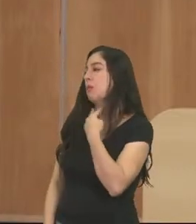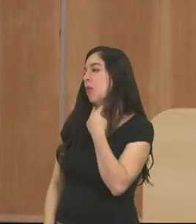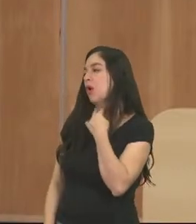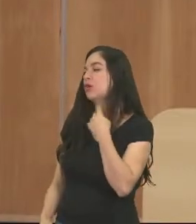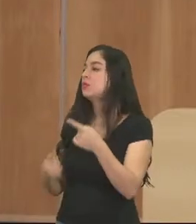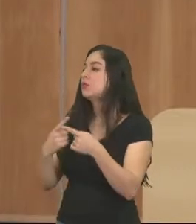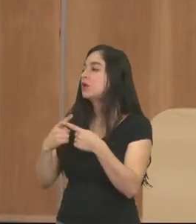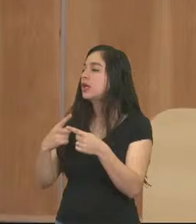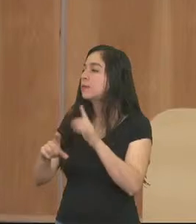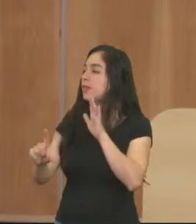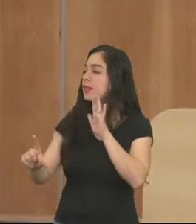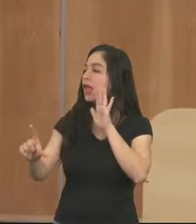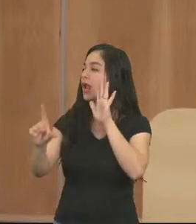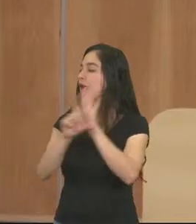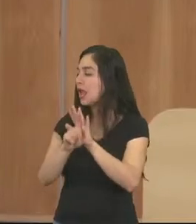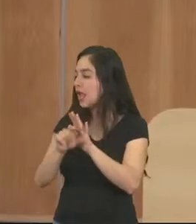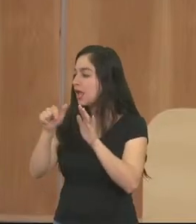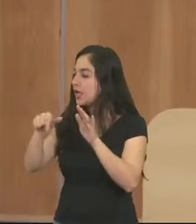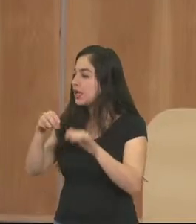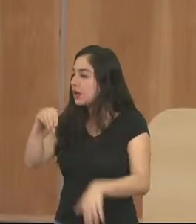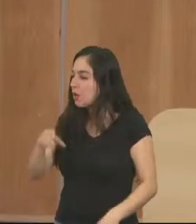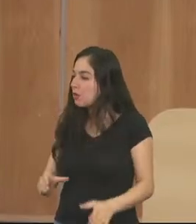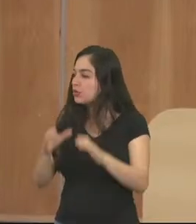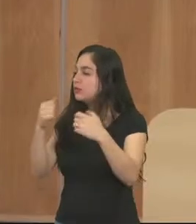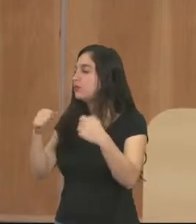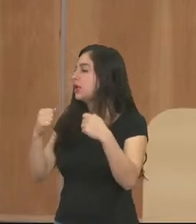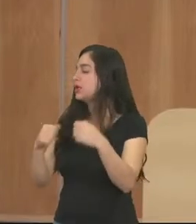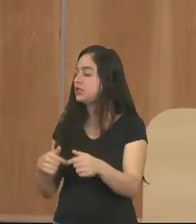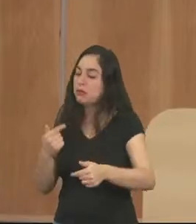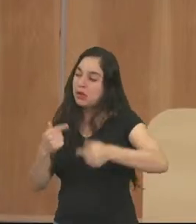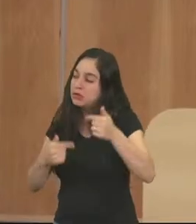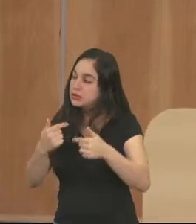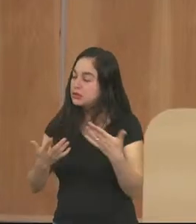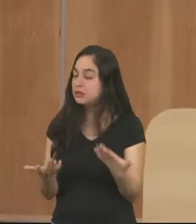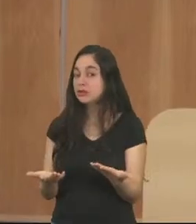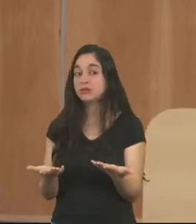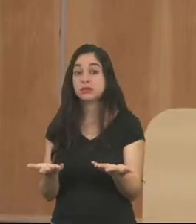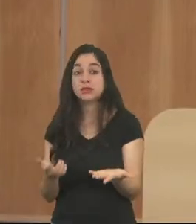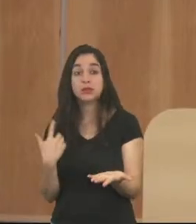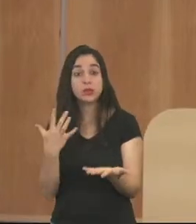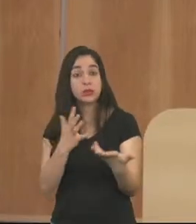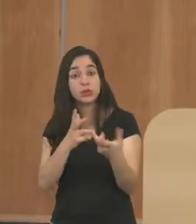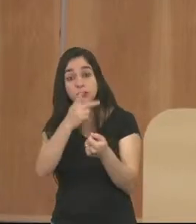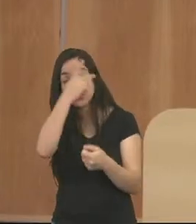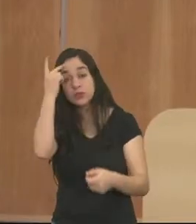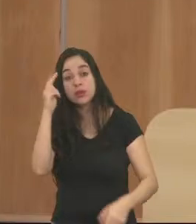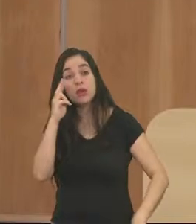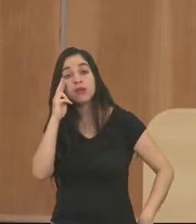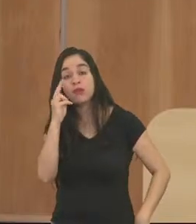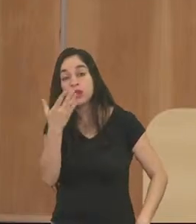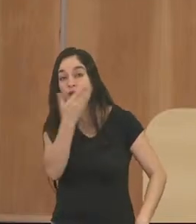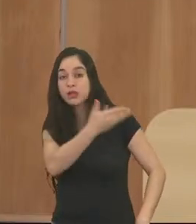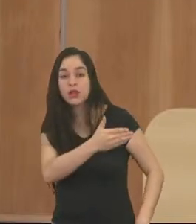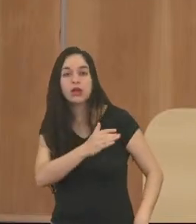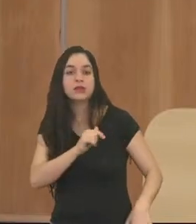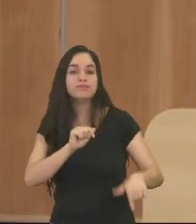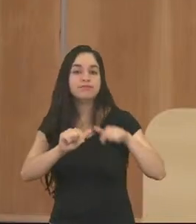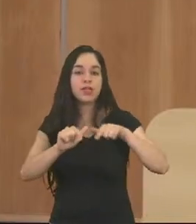lei orgânica do município, que tem que fazer uma discussão extraordinária, todo mundo está vendo a situação dos trabalhadores da Avibras, por que não fez